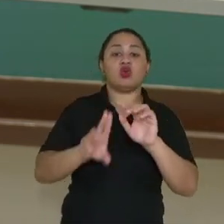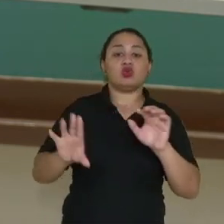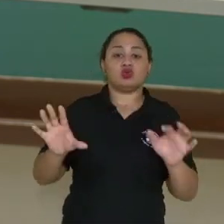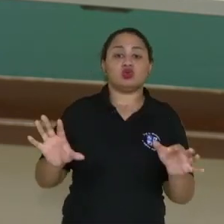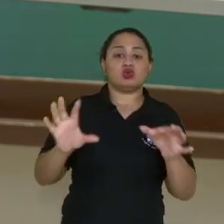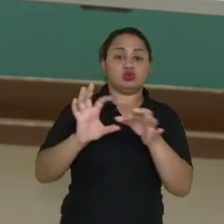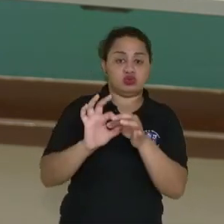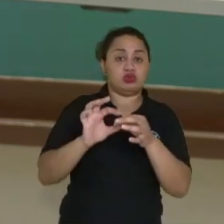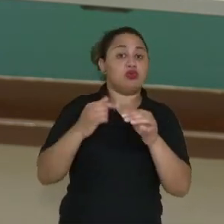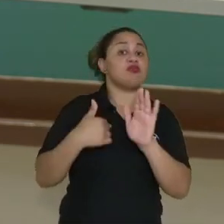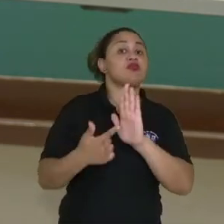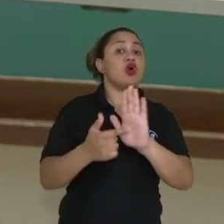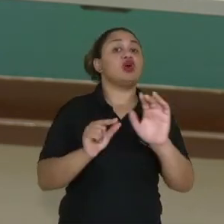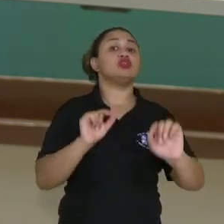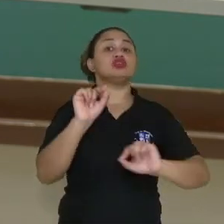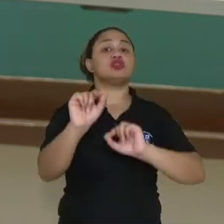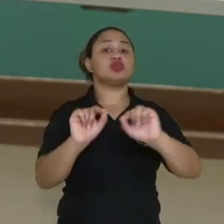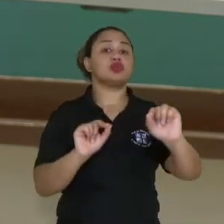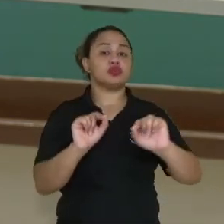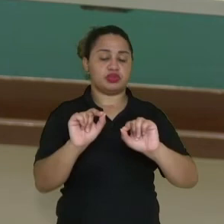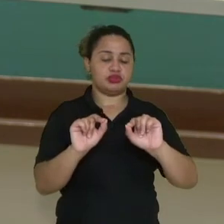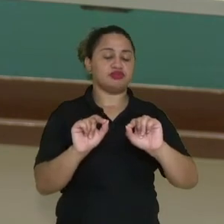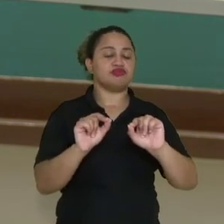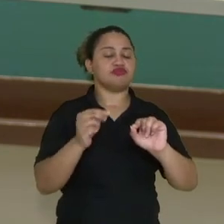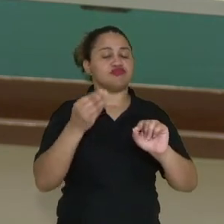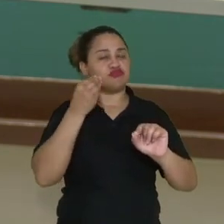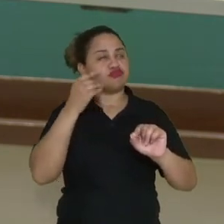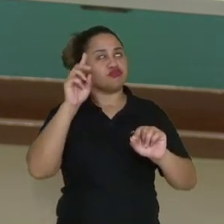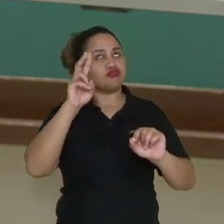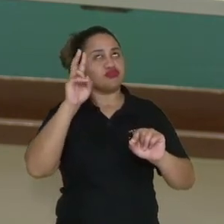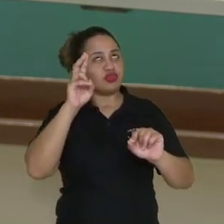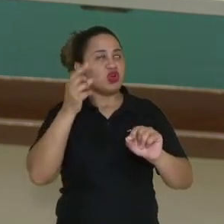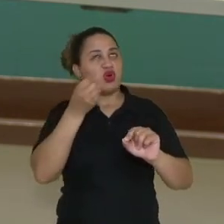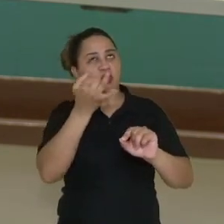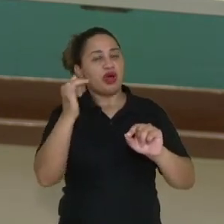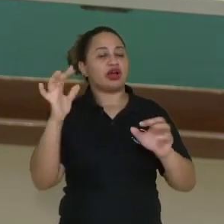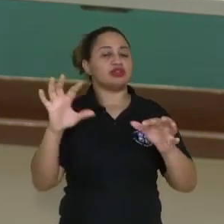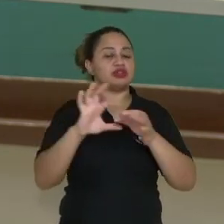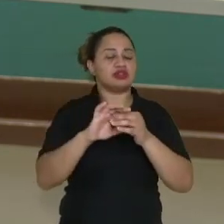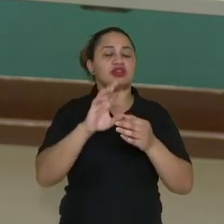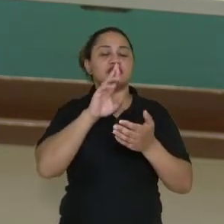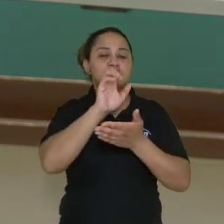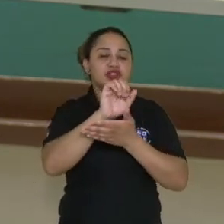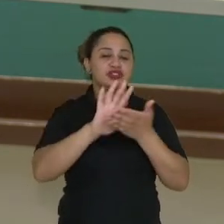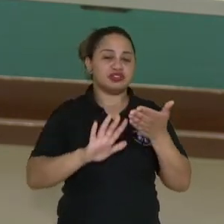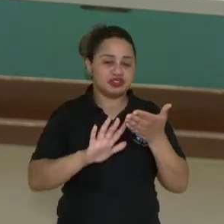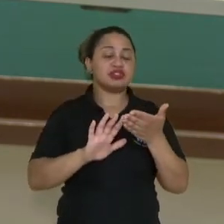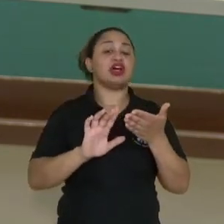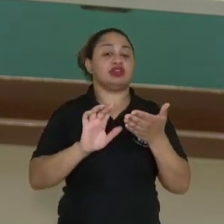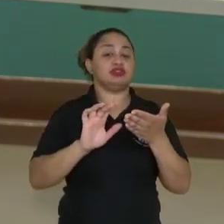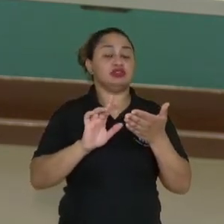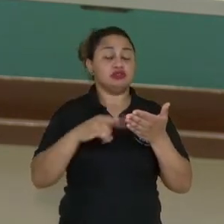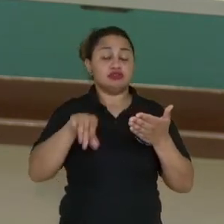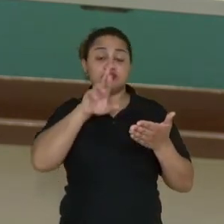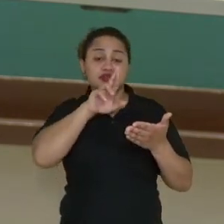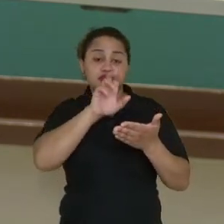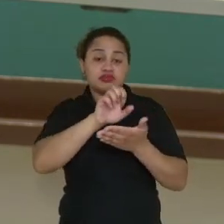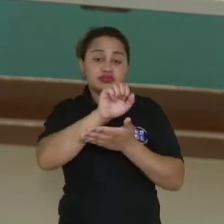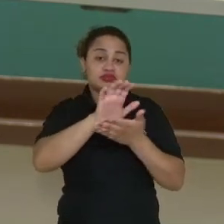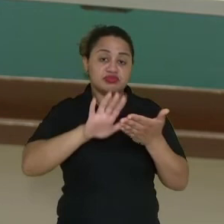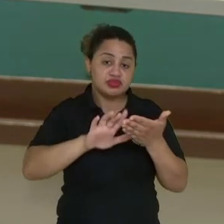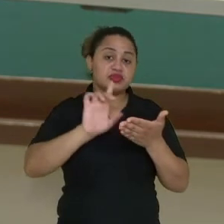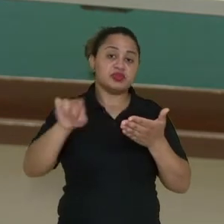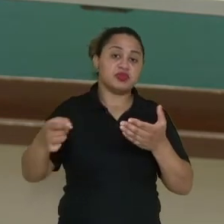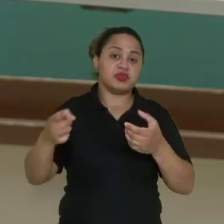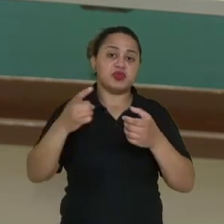conjunção expressa? Então, vamos tentar nos lembrar aí quais são as conjunções. Eu vou dar um tempo para vocês pensarem e responderem as